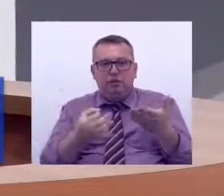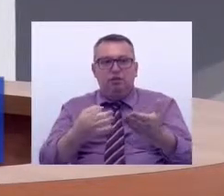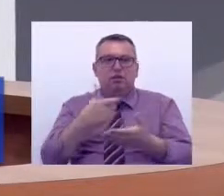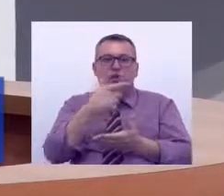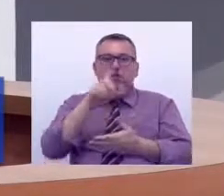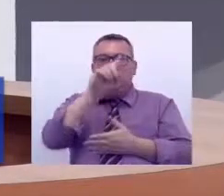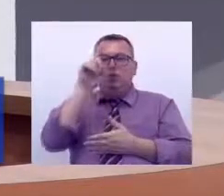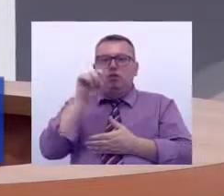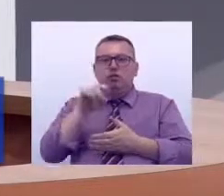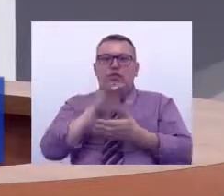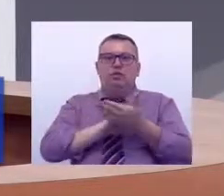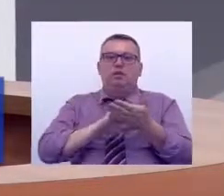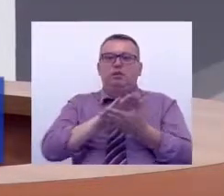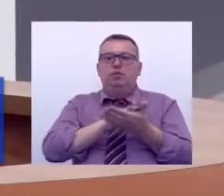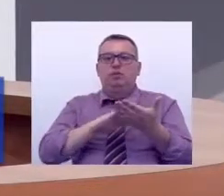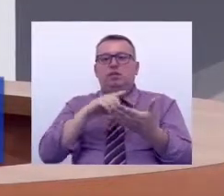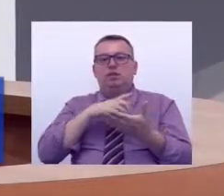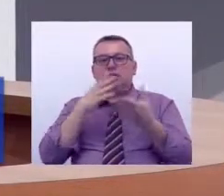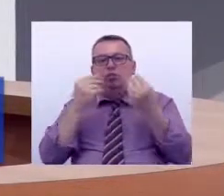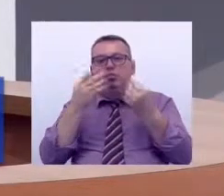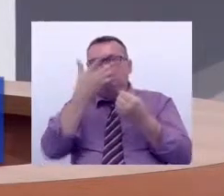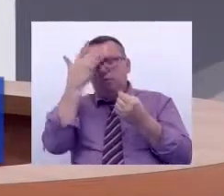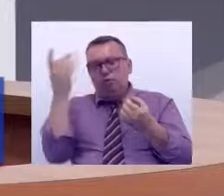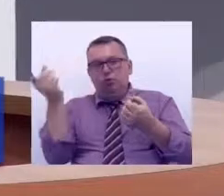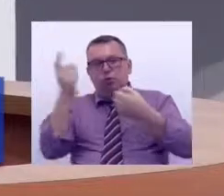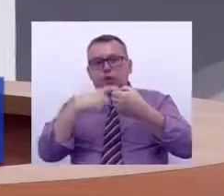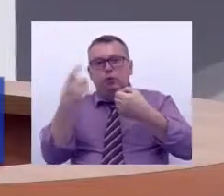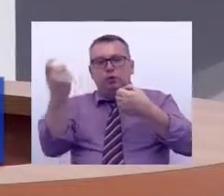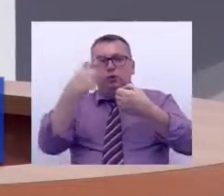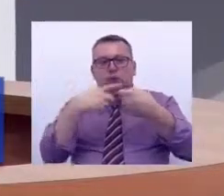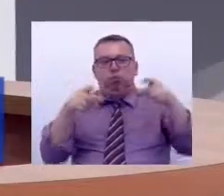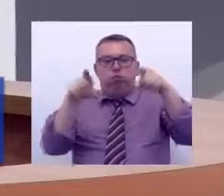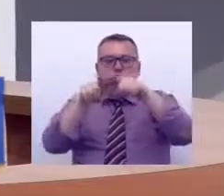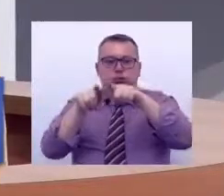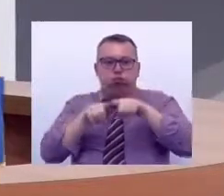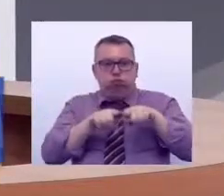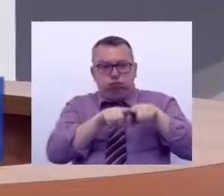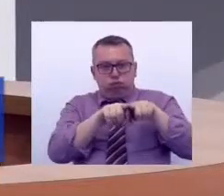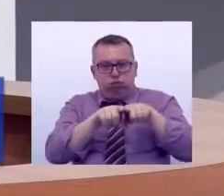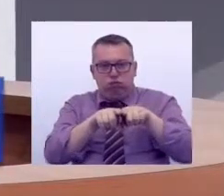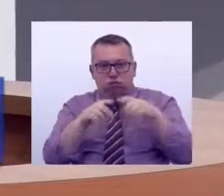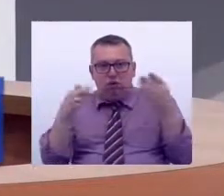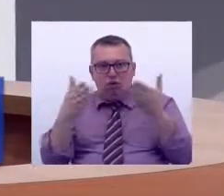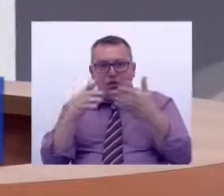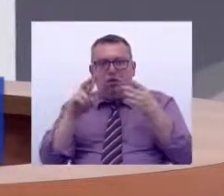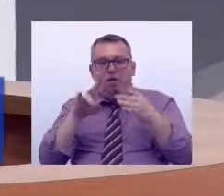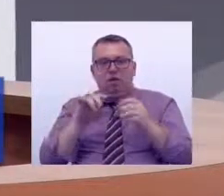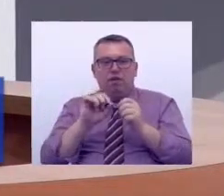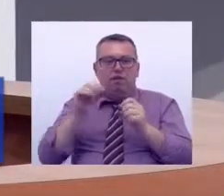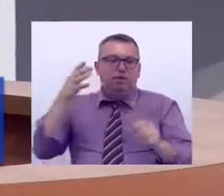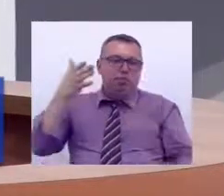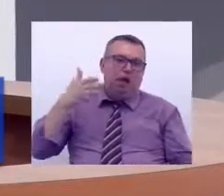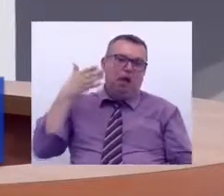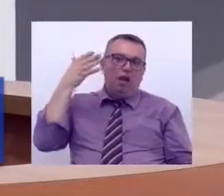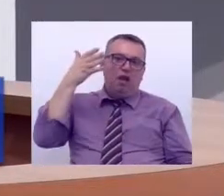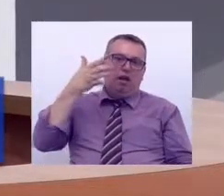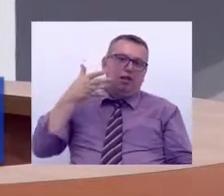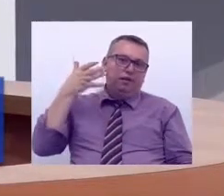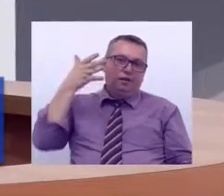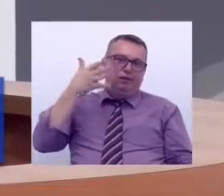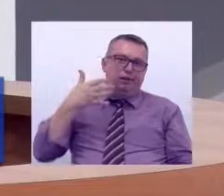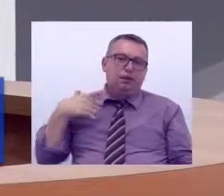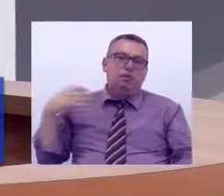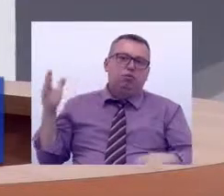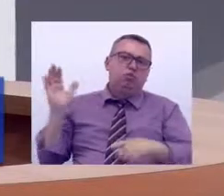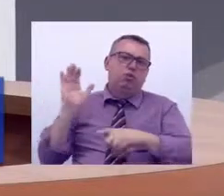tenho dúvida nenhuma que vai ter muitos parceiros. Agora nós vamos aqui fazer discurso que nós estamos sendo